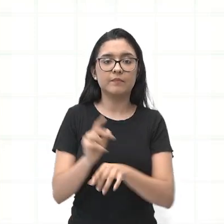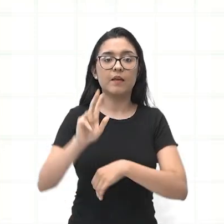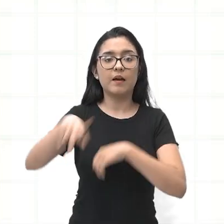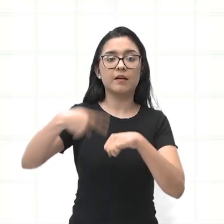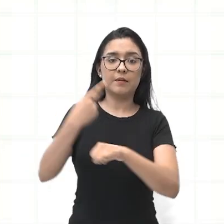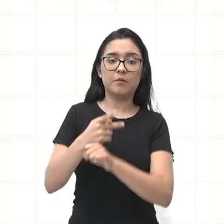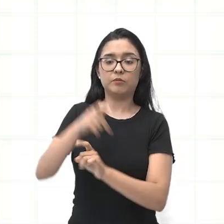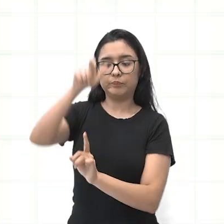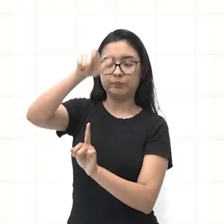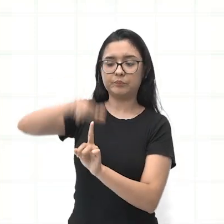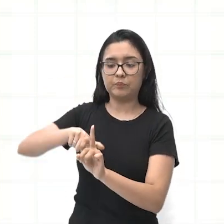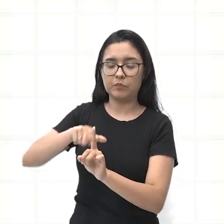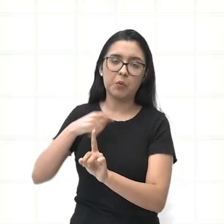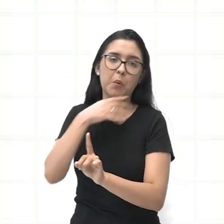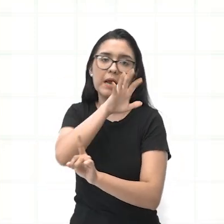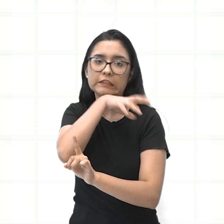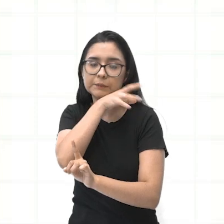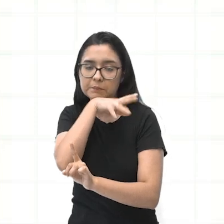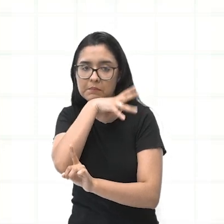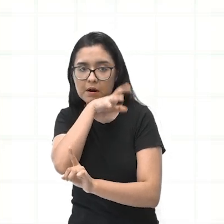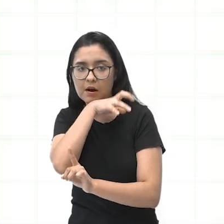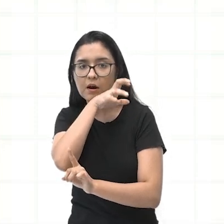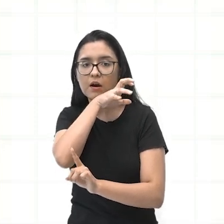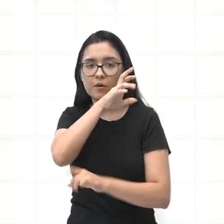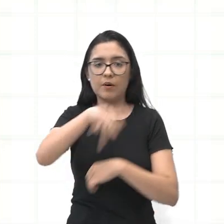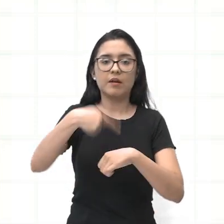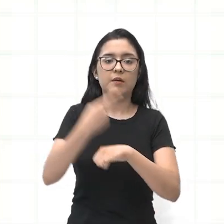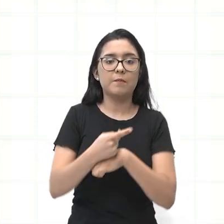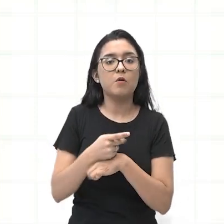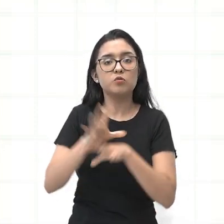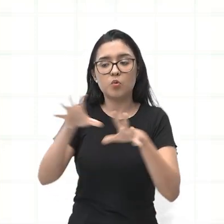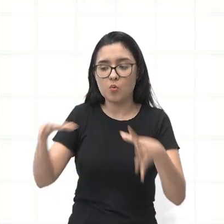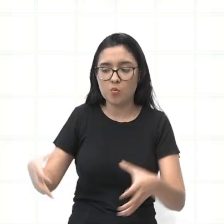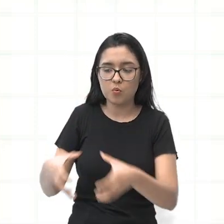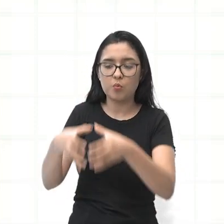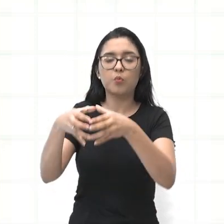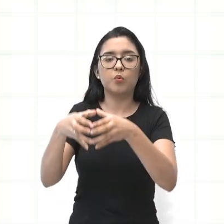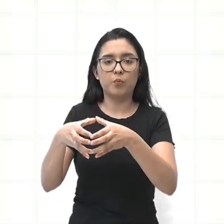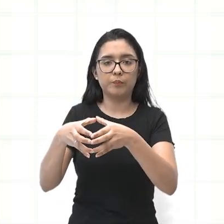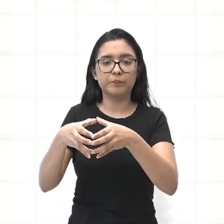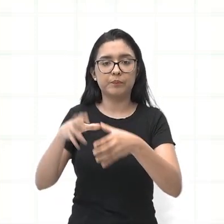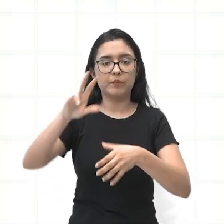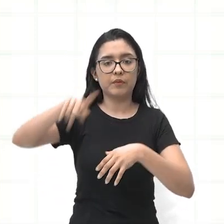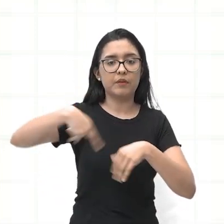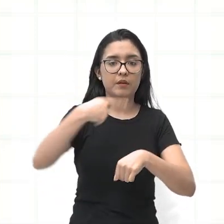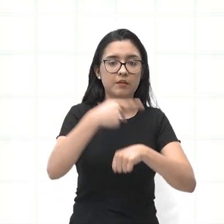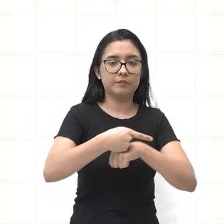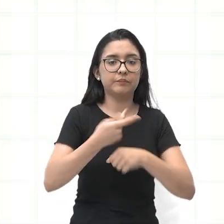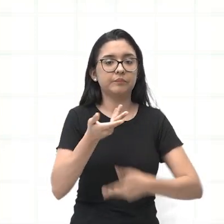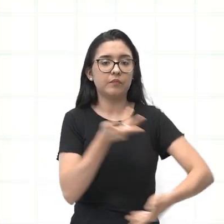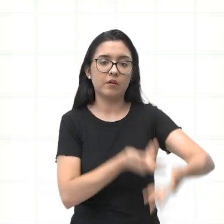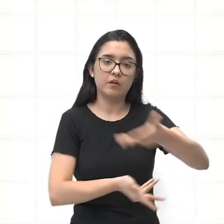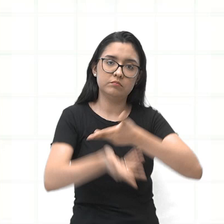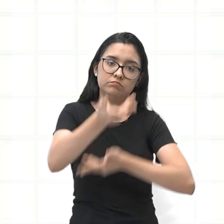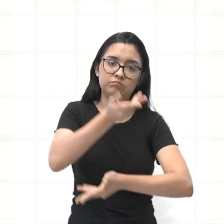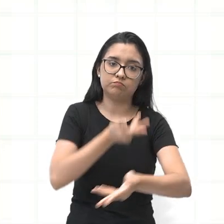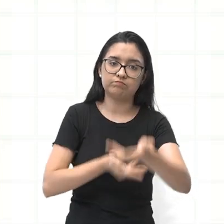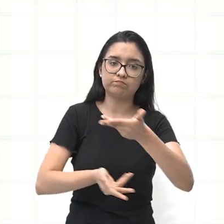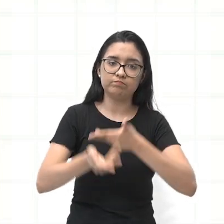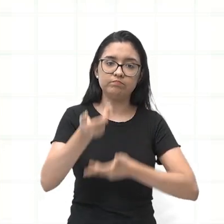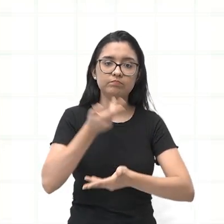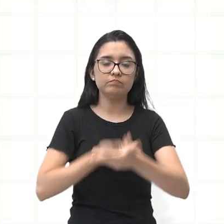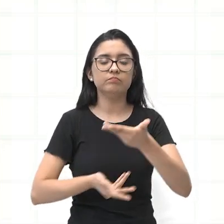organismo. Esse organismo forma uma população, essa população interage, né, com